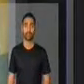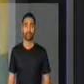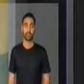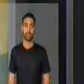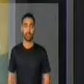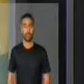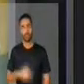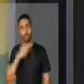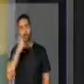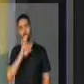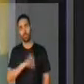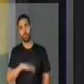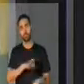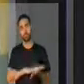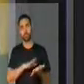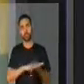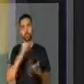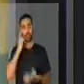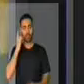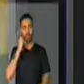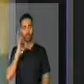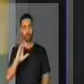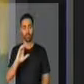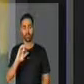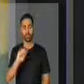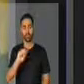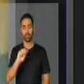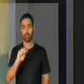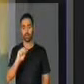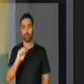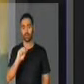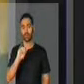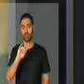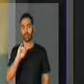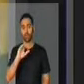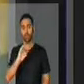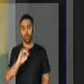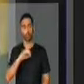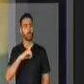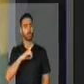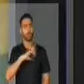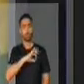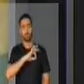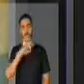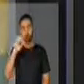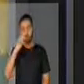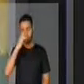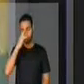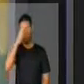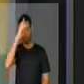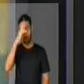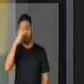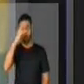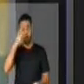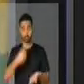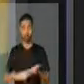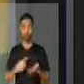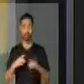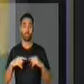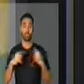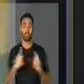elogio ao deputado Caio Márcio, que teve a iniciativa de proporcionar, de pedir que se